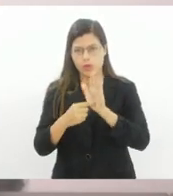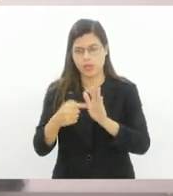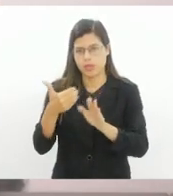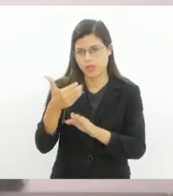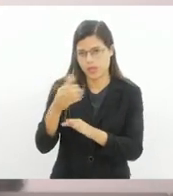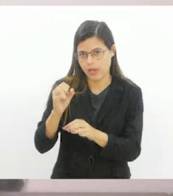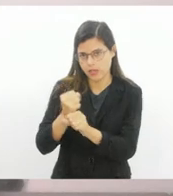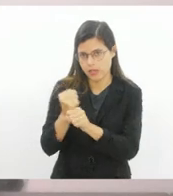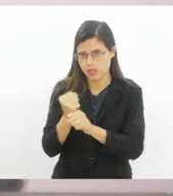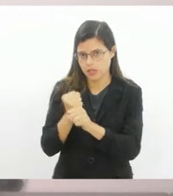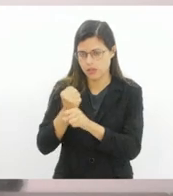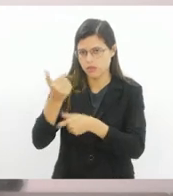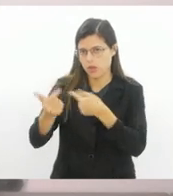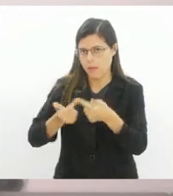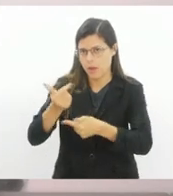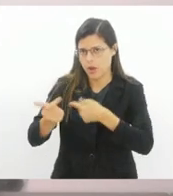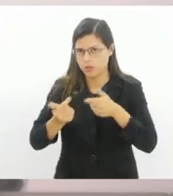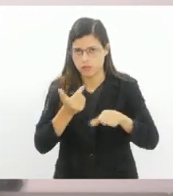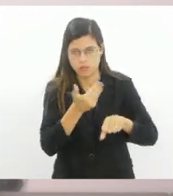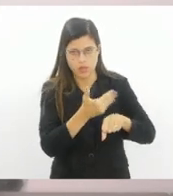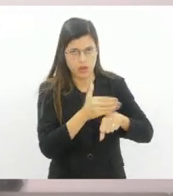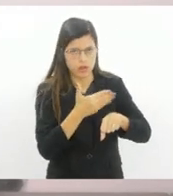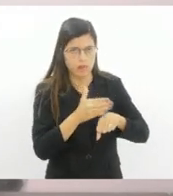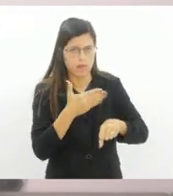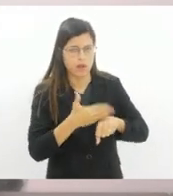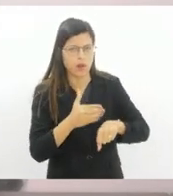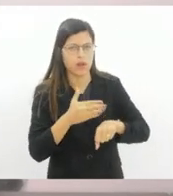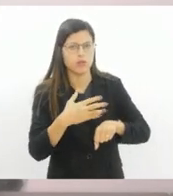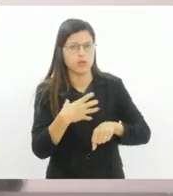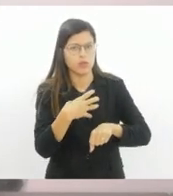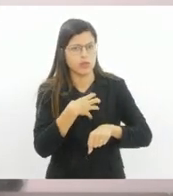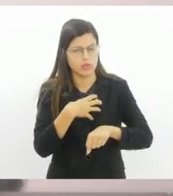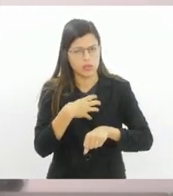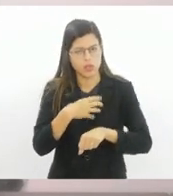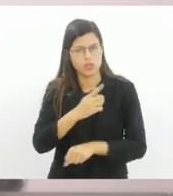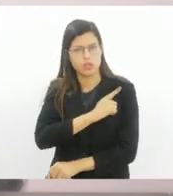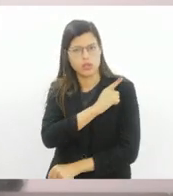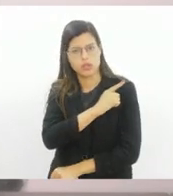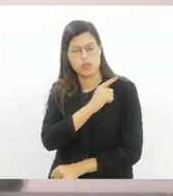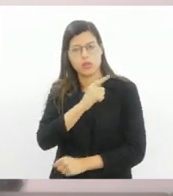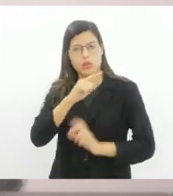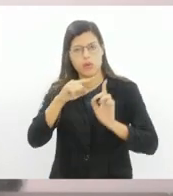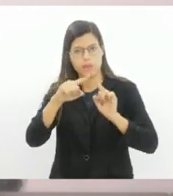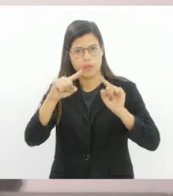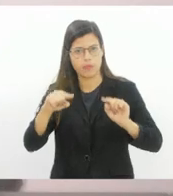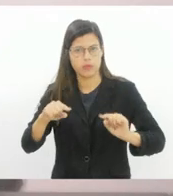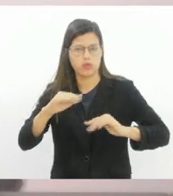estamos trabalhando na capacitação, sensibilização de gestores e profissionais de saúde,